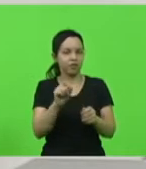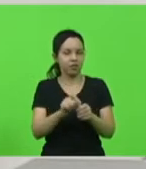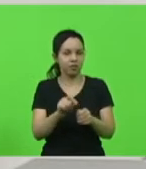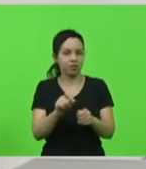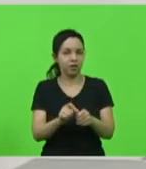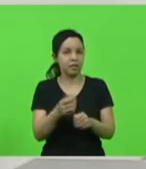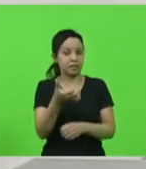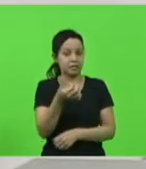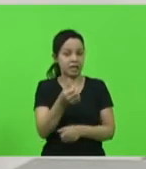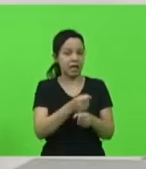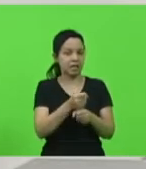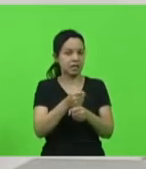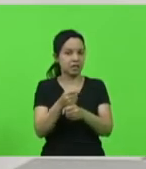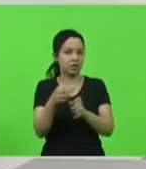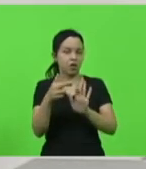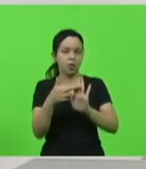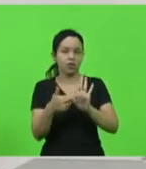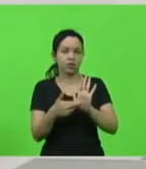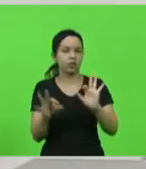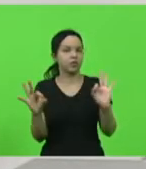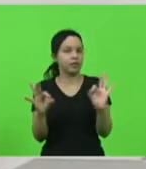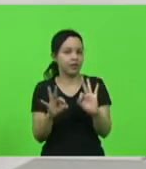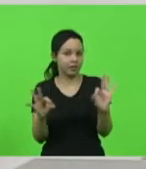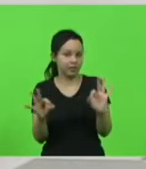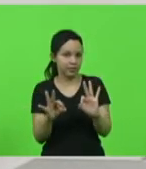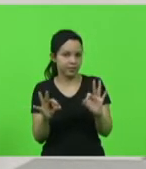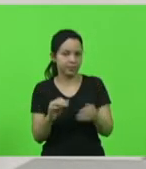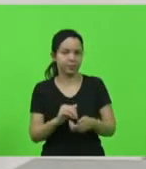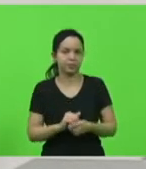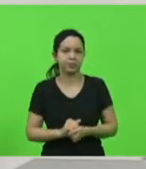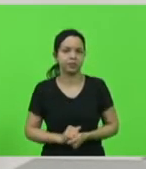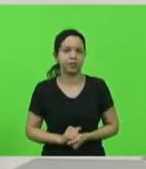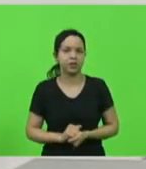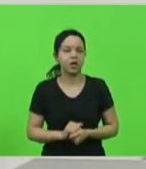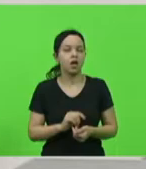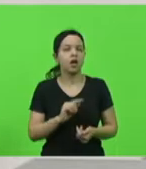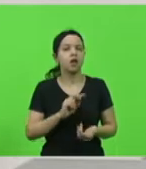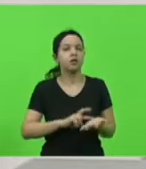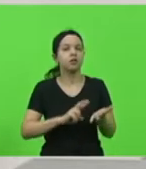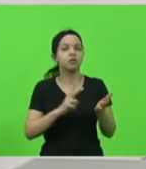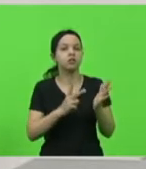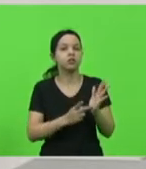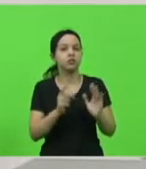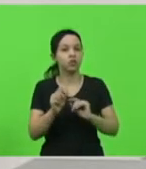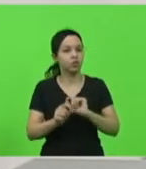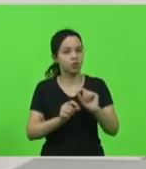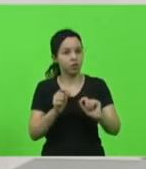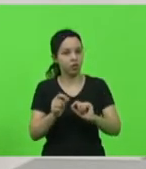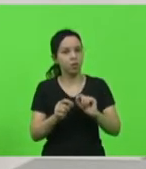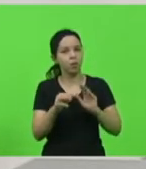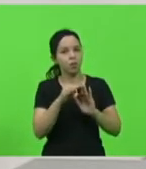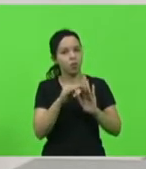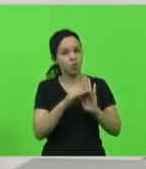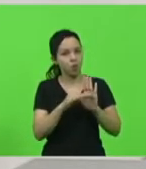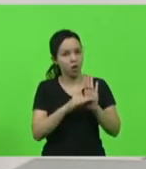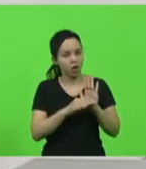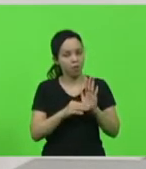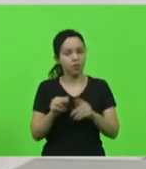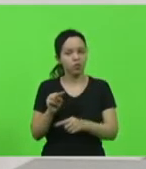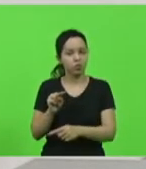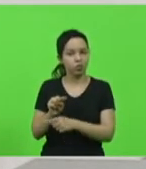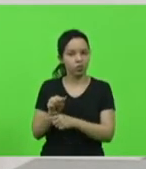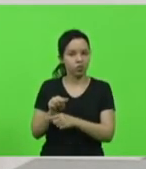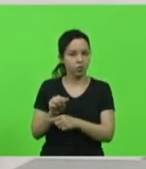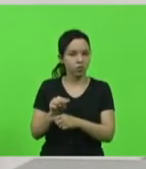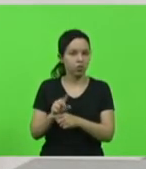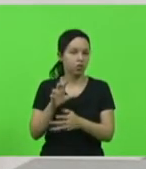sem regulamentação. Na prática, significa um programa de monitoramento, registro